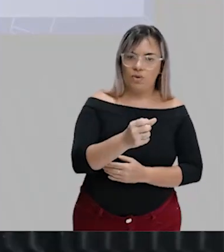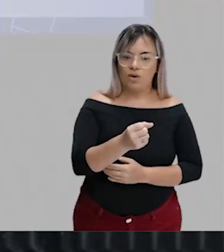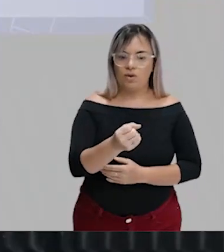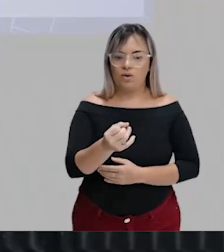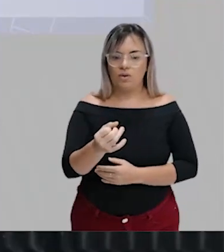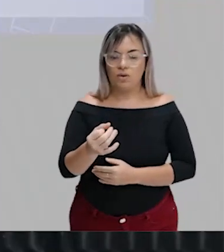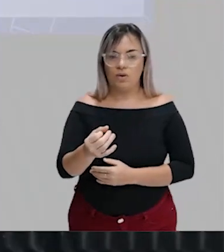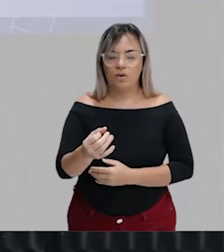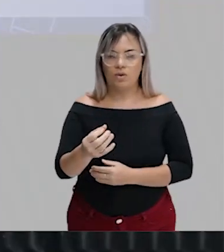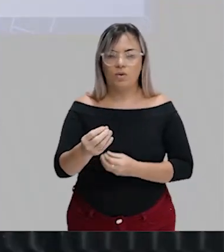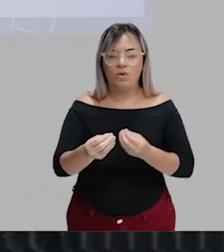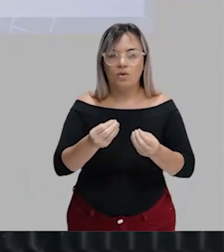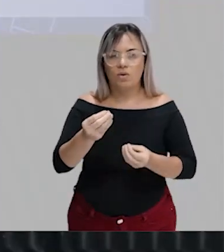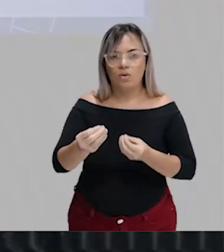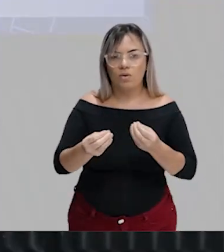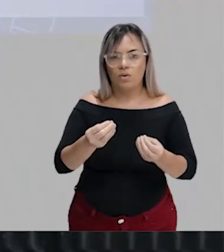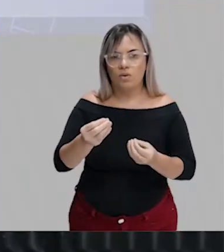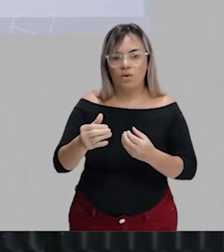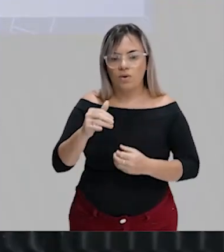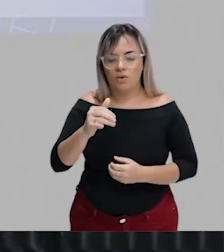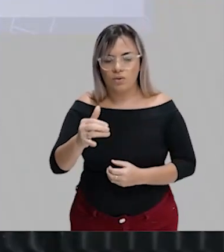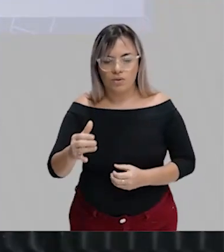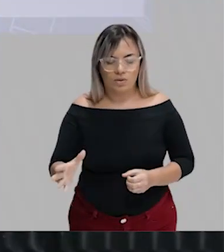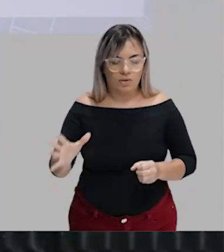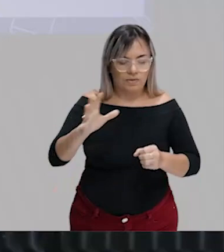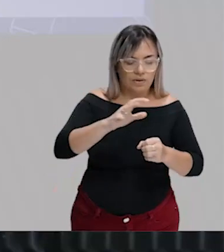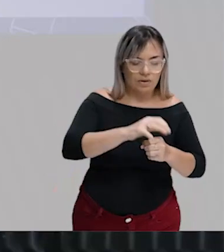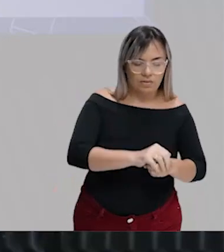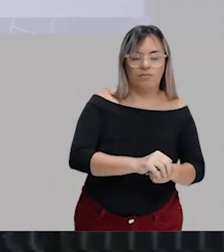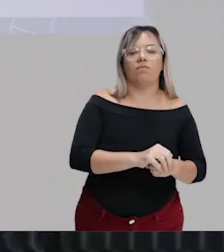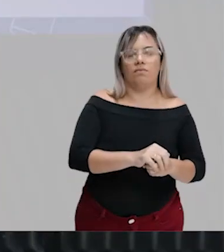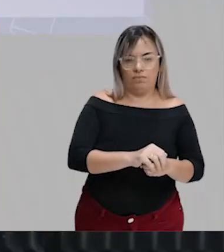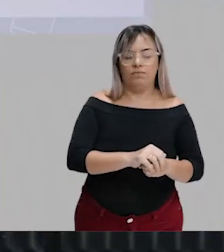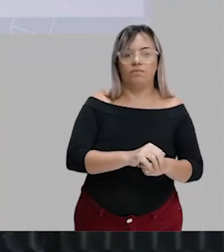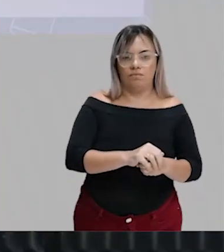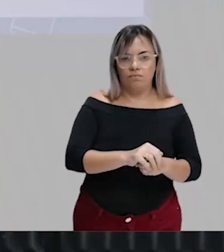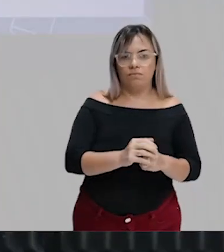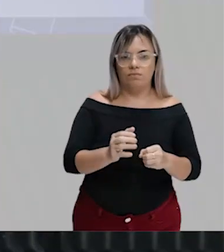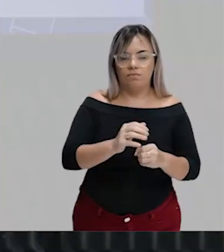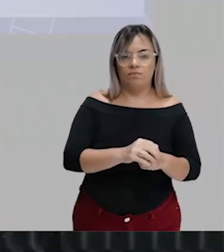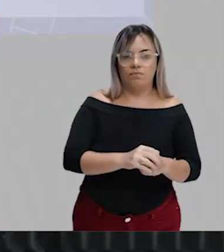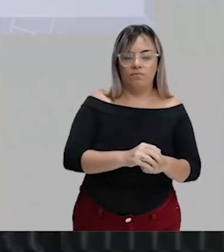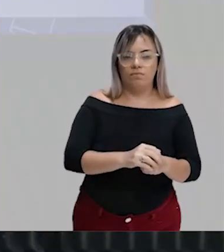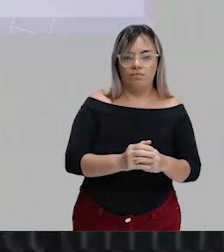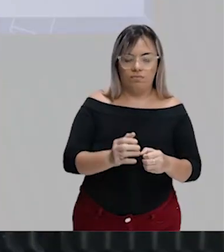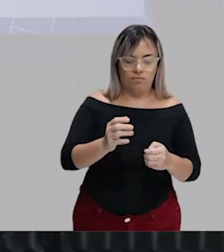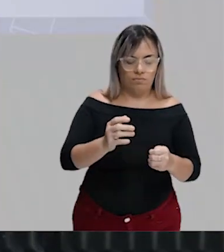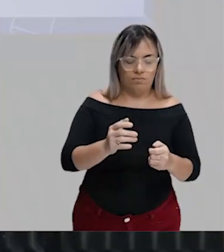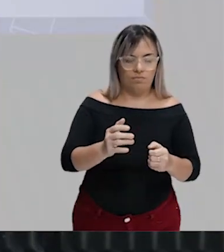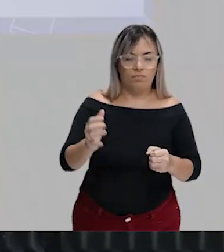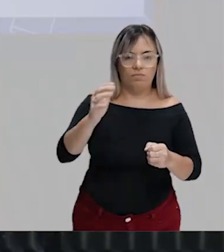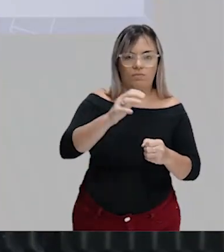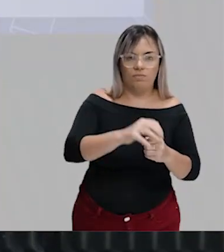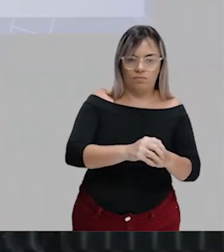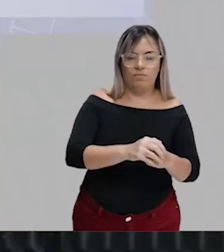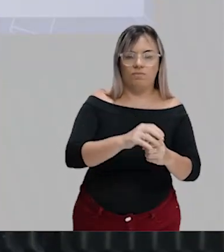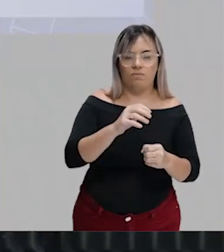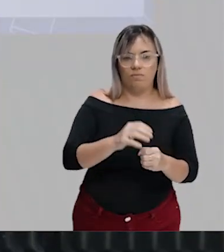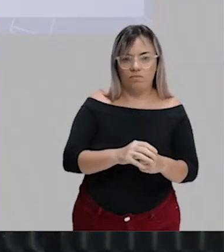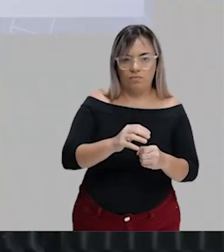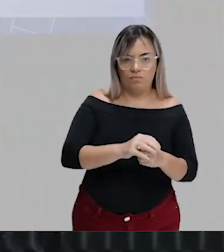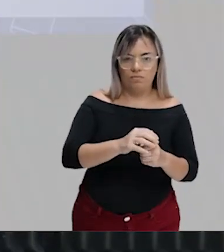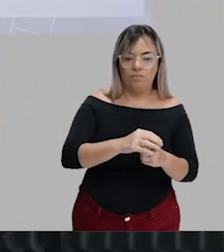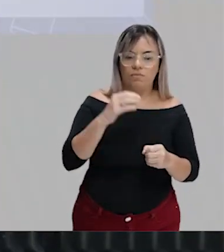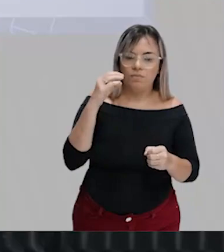energia vai ficar absorvida nessa moeda. Okay? Ela vai se aquecer justamente pela absorção que vai acontecer ali por